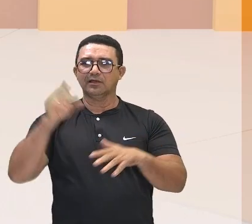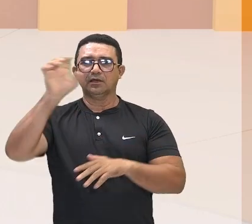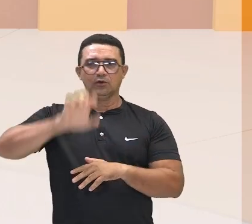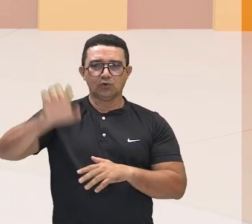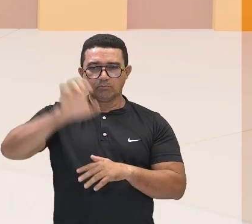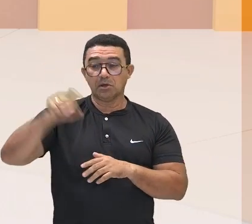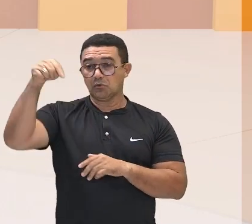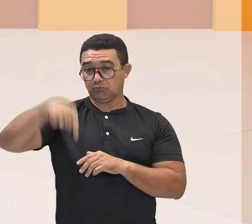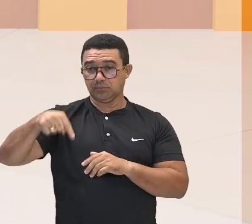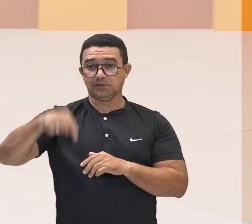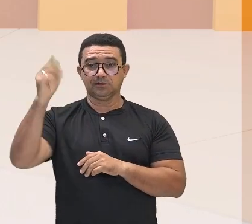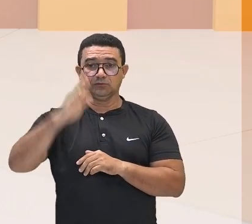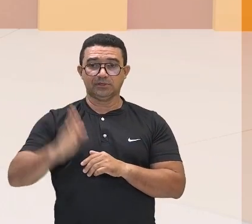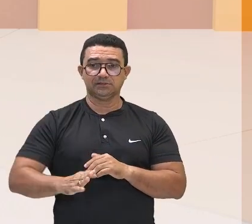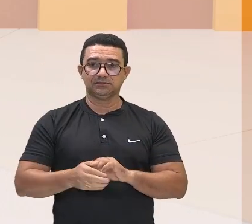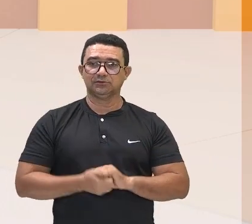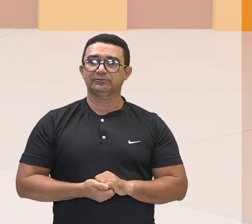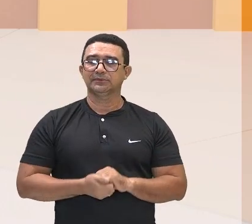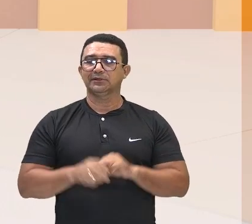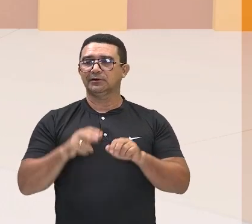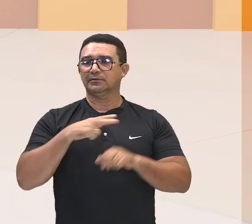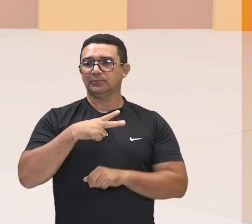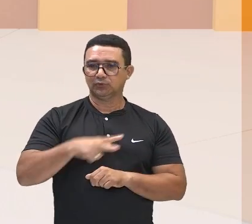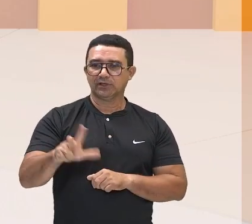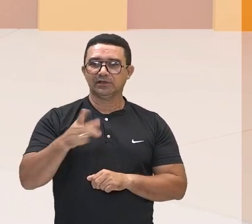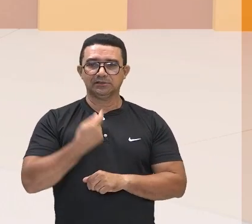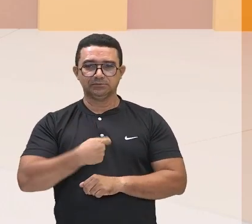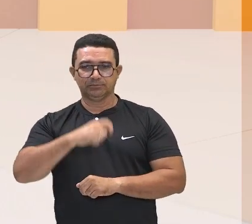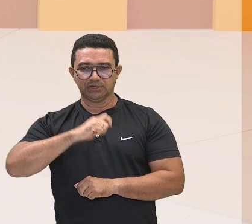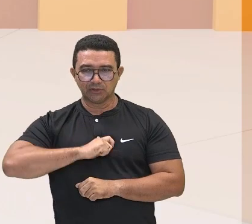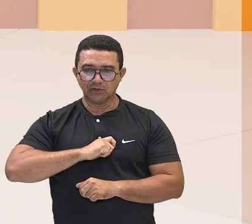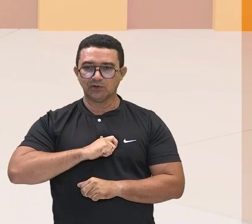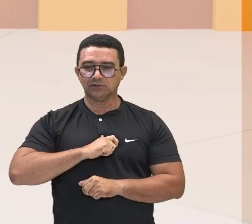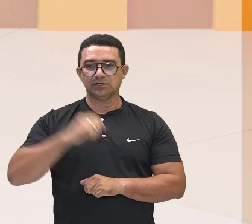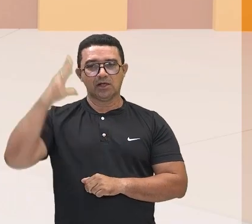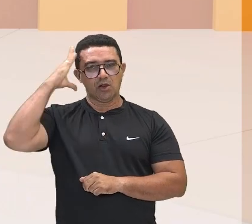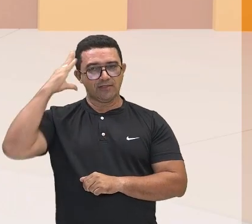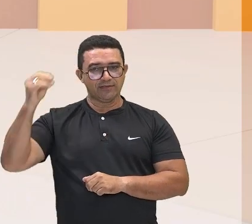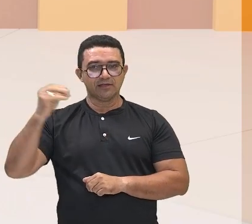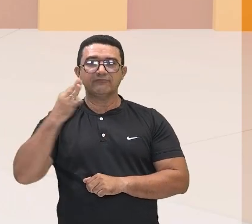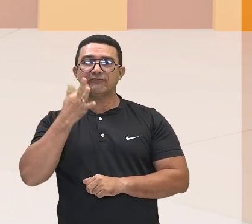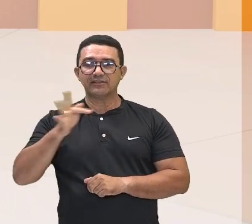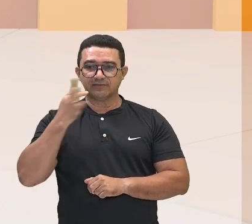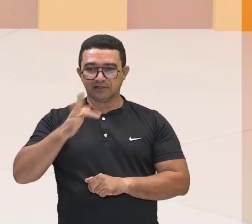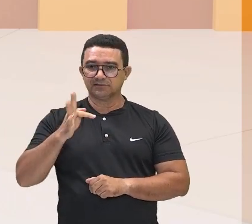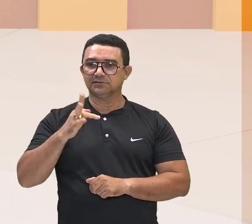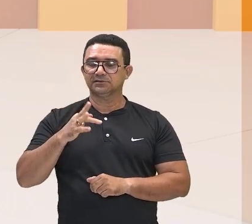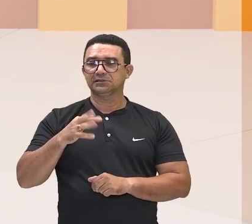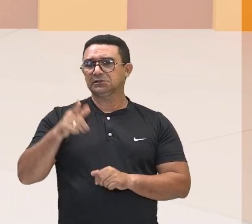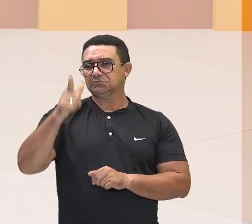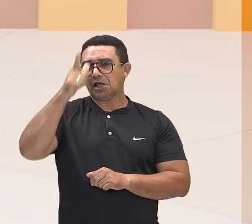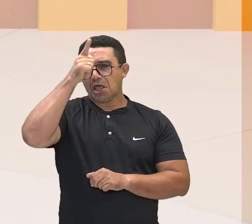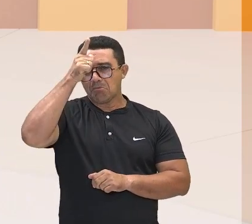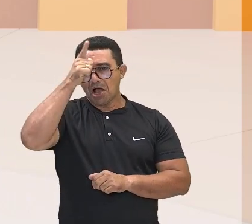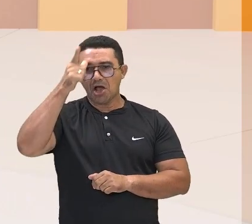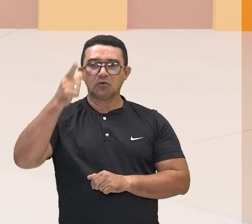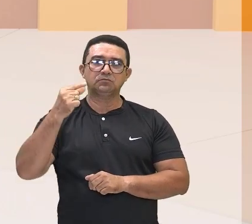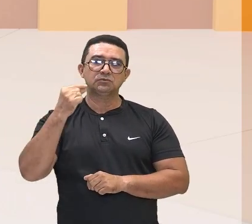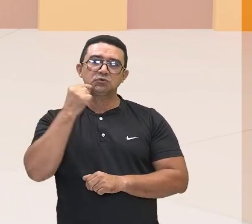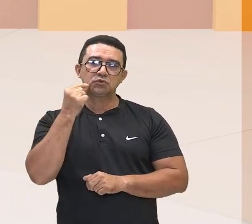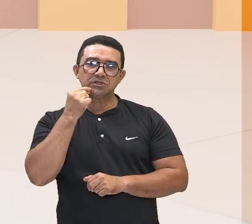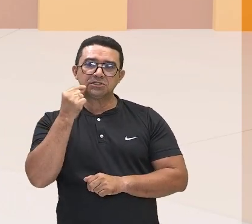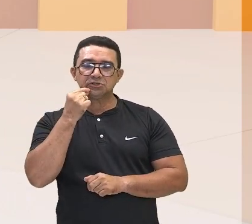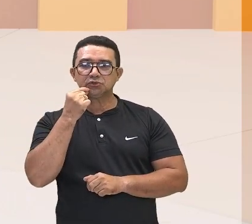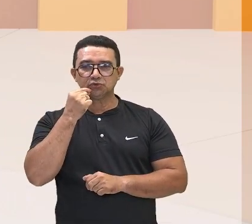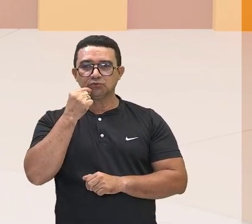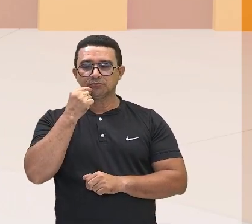nosso território, que além dos portugueses, espanhóis, holandeses e franceses, vão vir alemães, suíços,